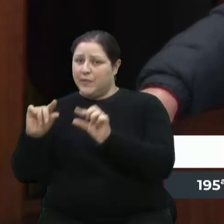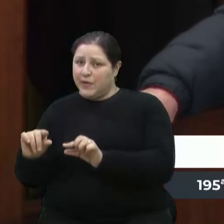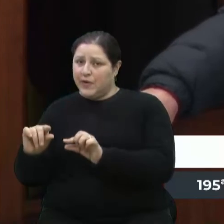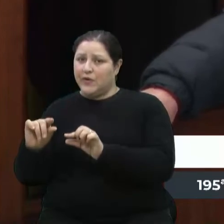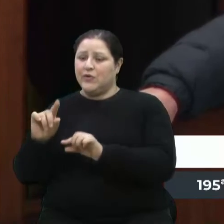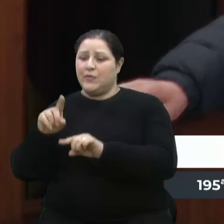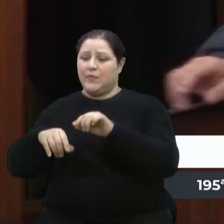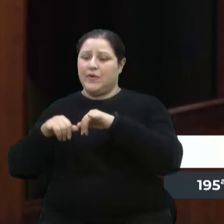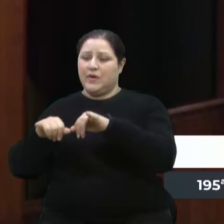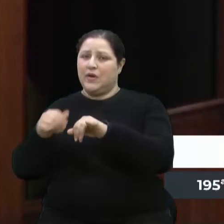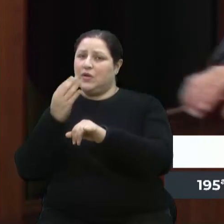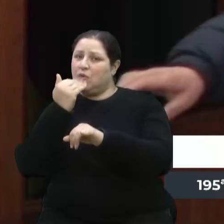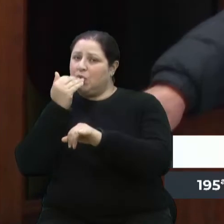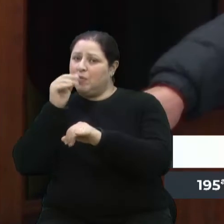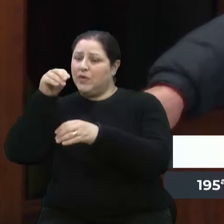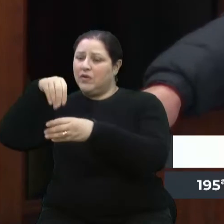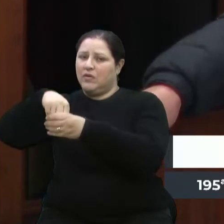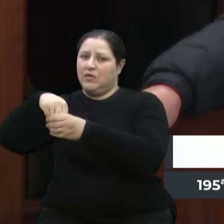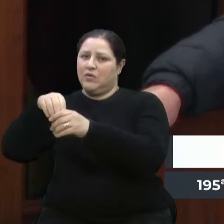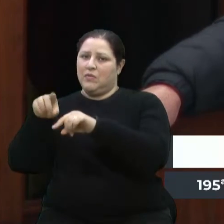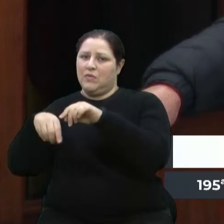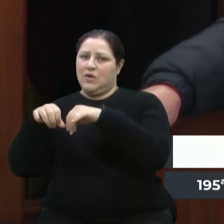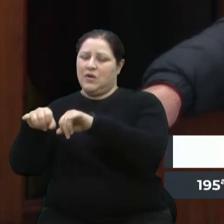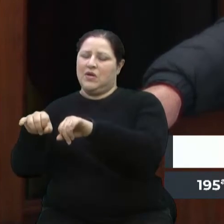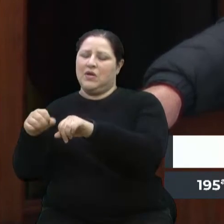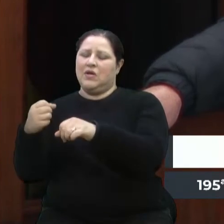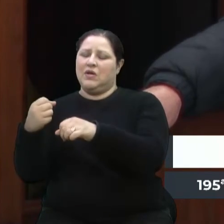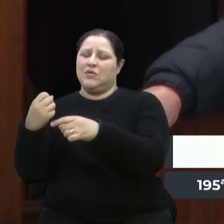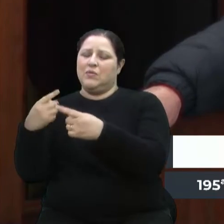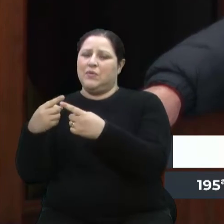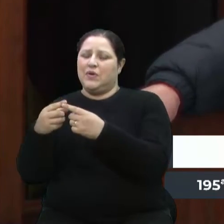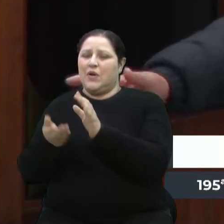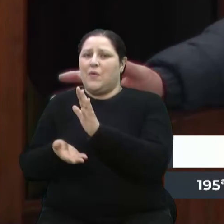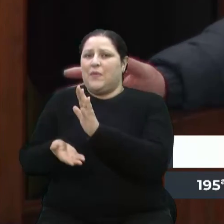mercado. Porque aumentou.